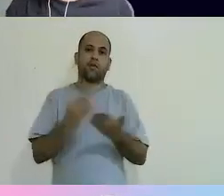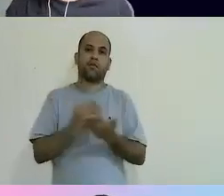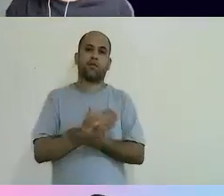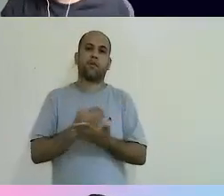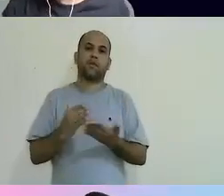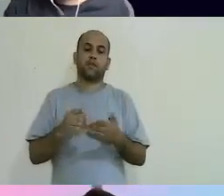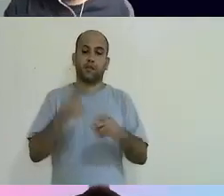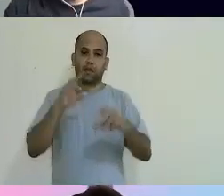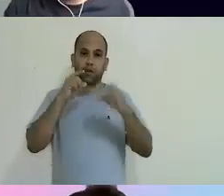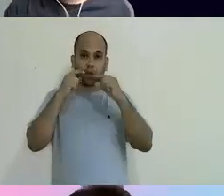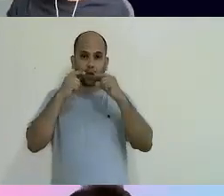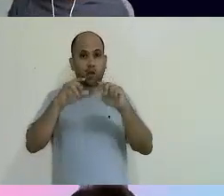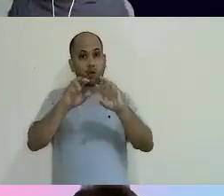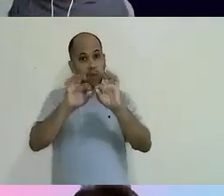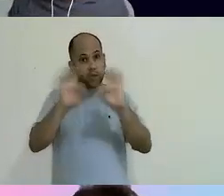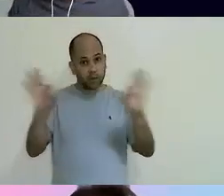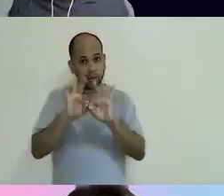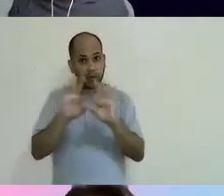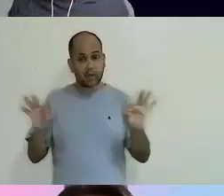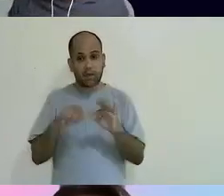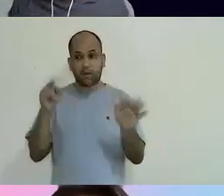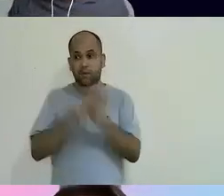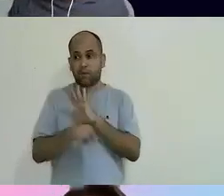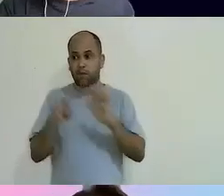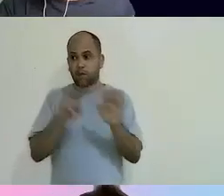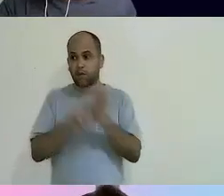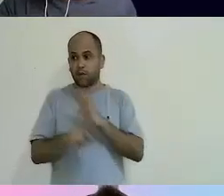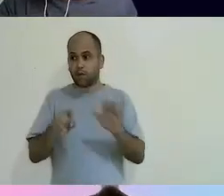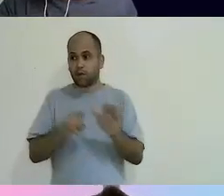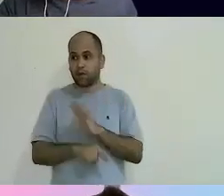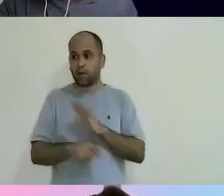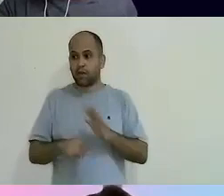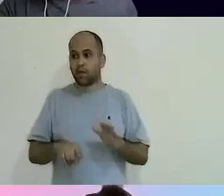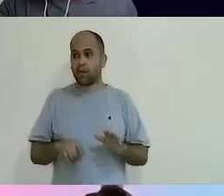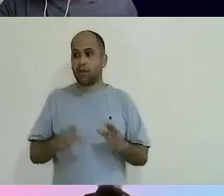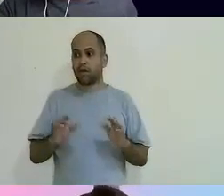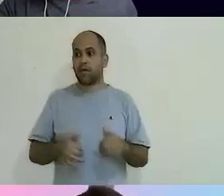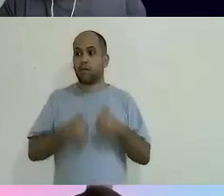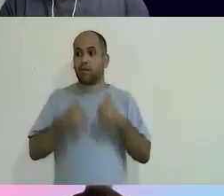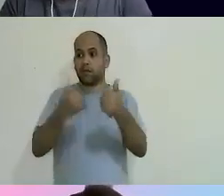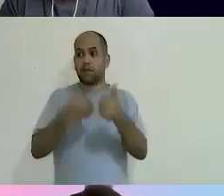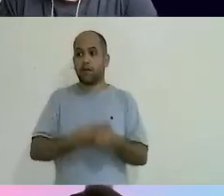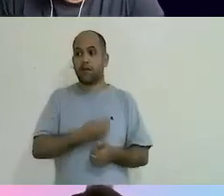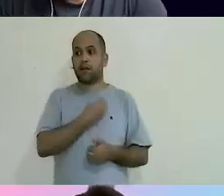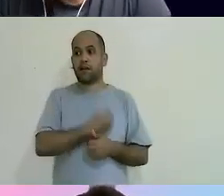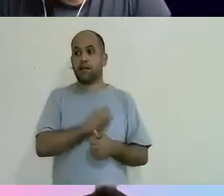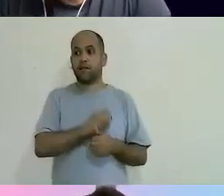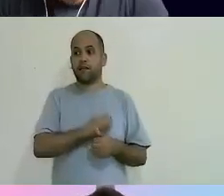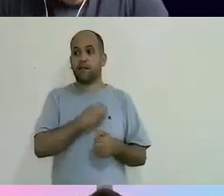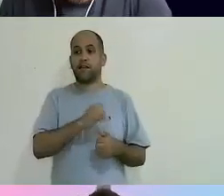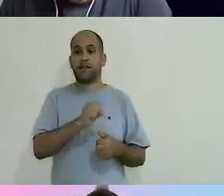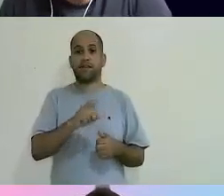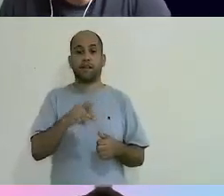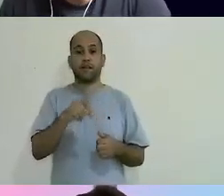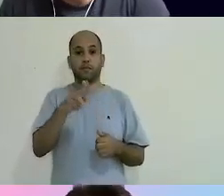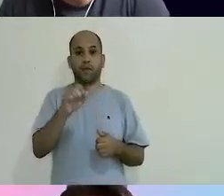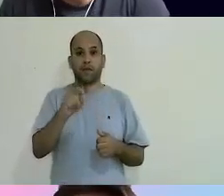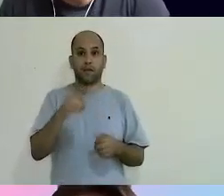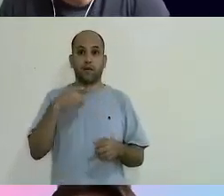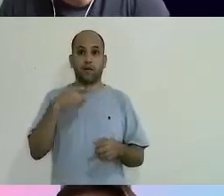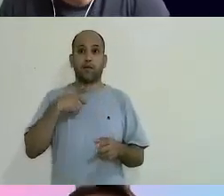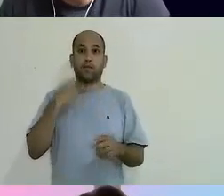alguns comentários, algumas perguntas. O Sérgio Carreira trouxe: melhor na vida do que ser prego é ser martelo. Você tem toda a razão,